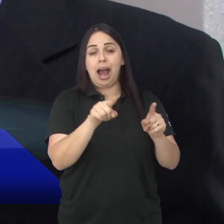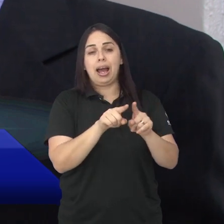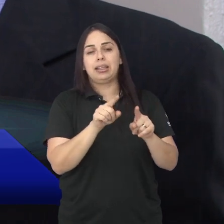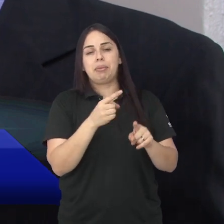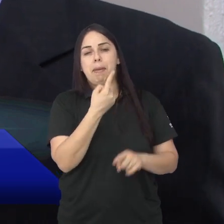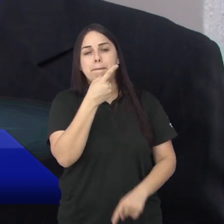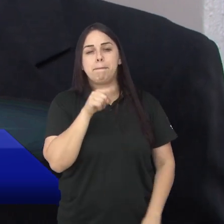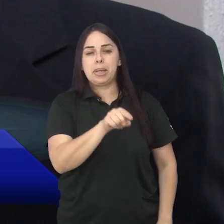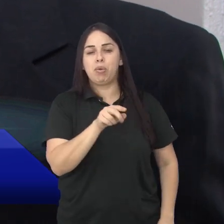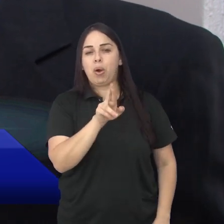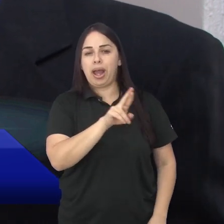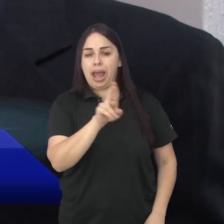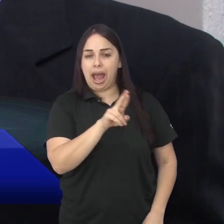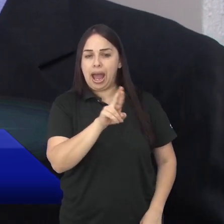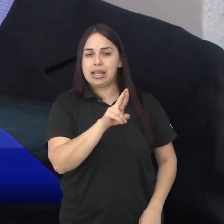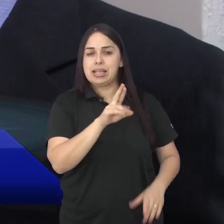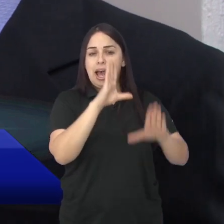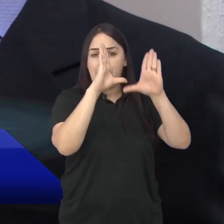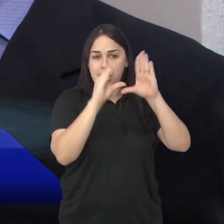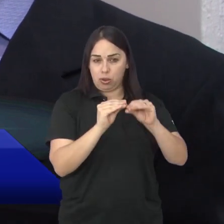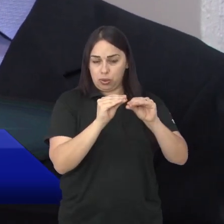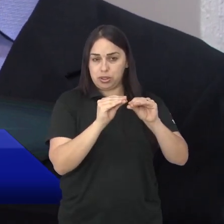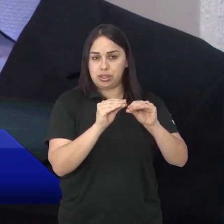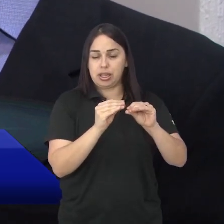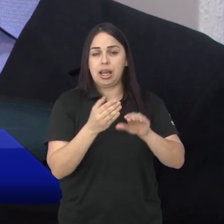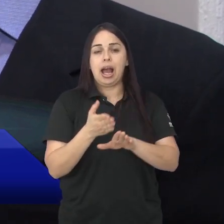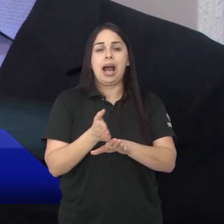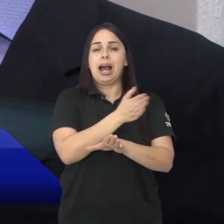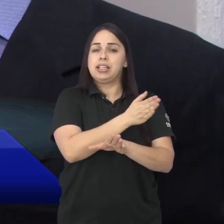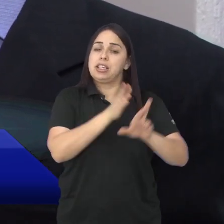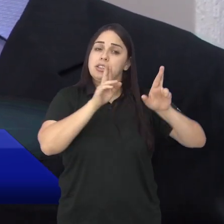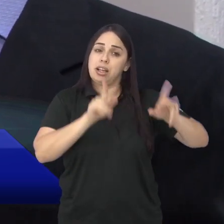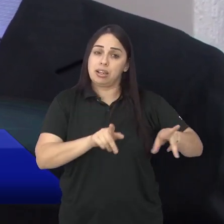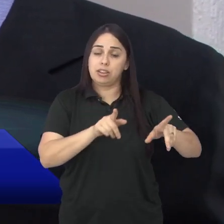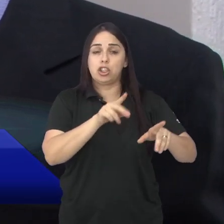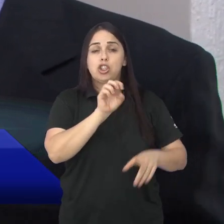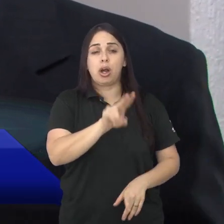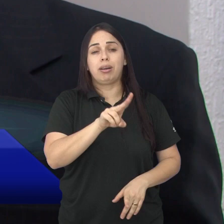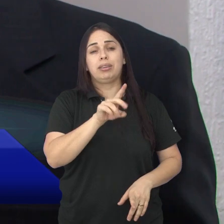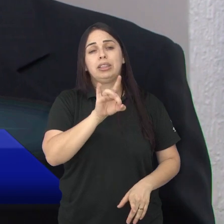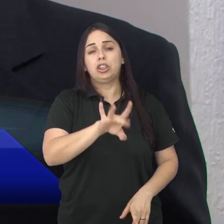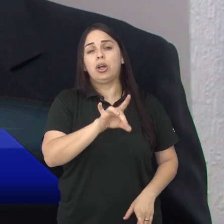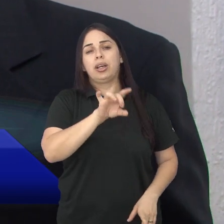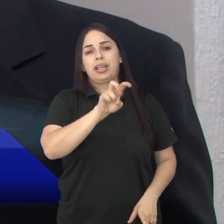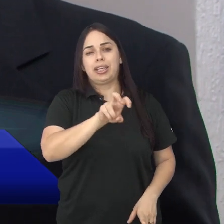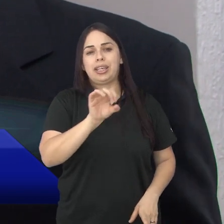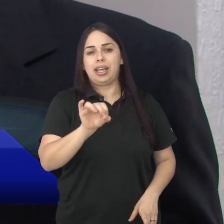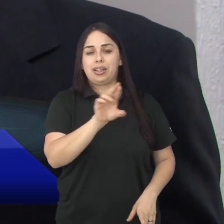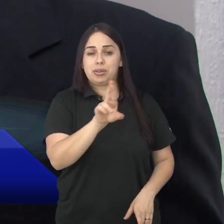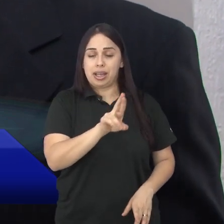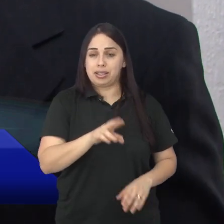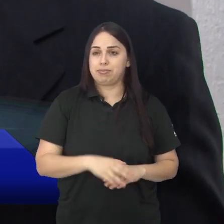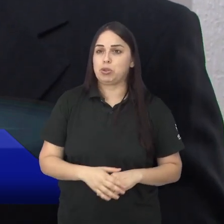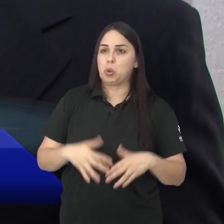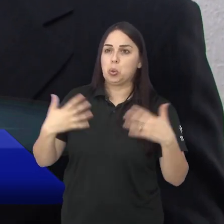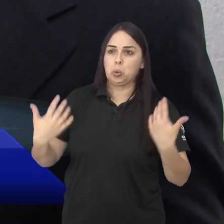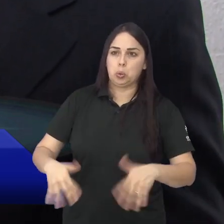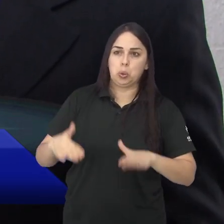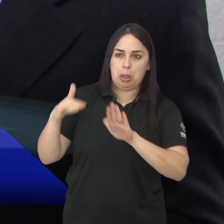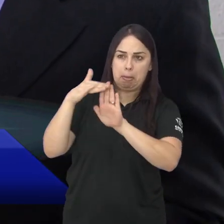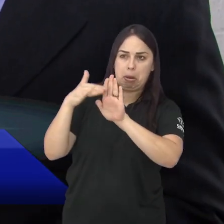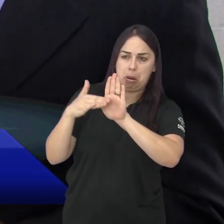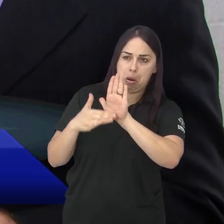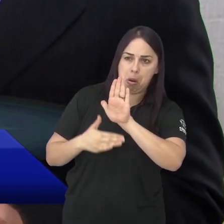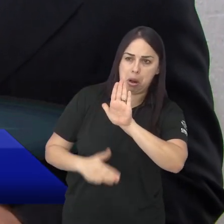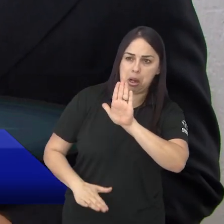noturno, que antes o período noturno era R$100 e de dia ele só podia transferir R$500. Perfeito, Fábio. Realmente é bastante